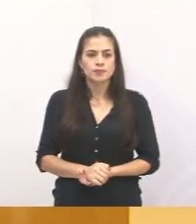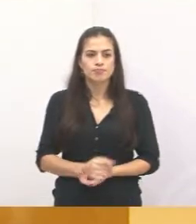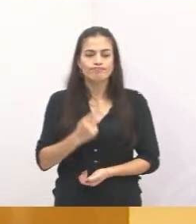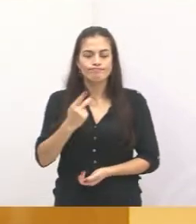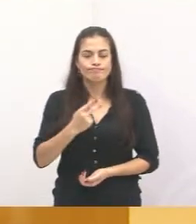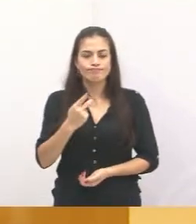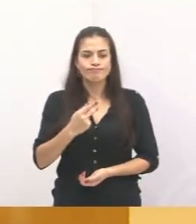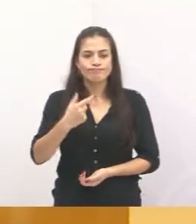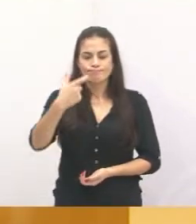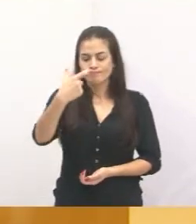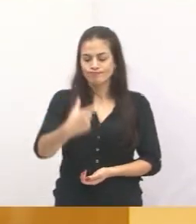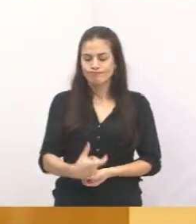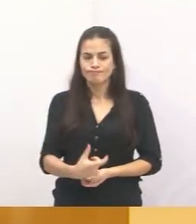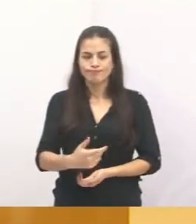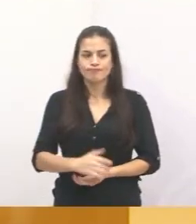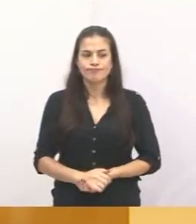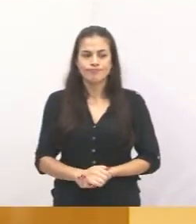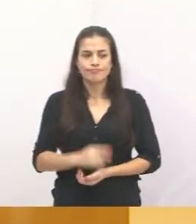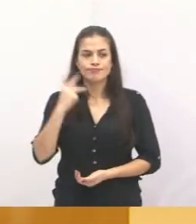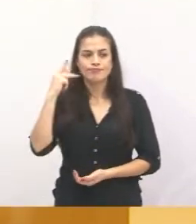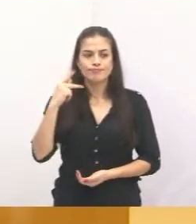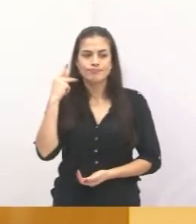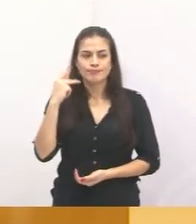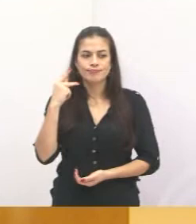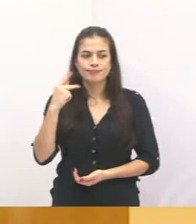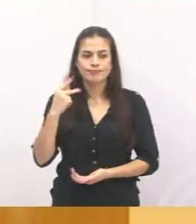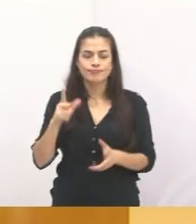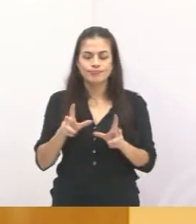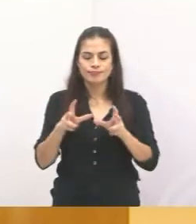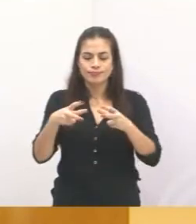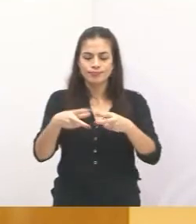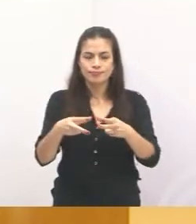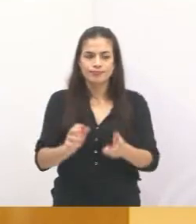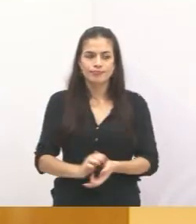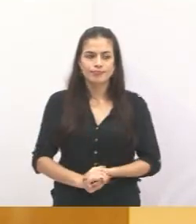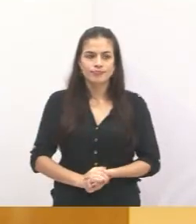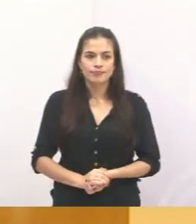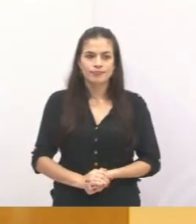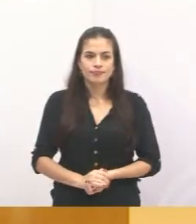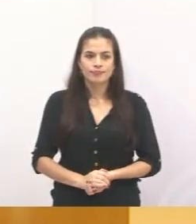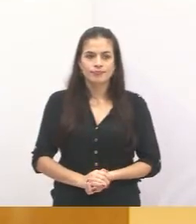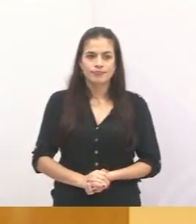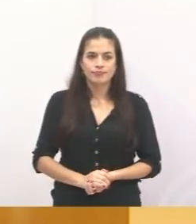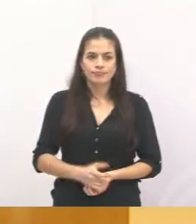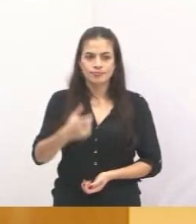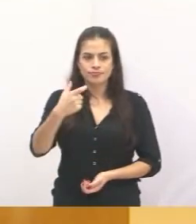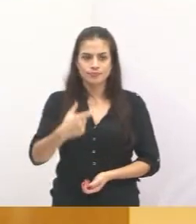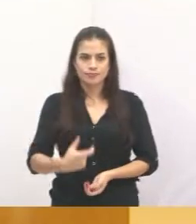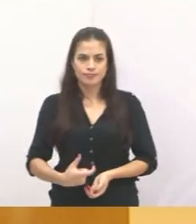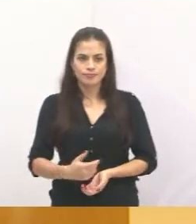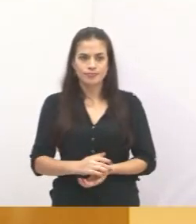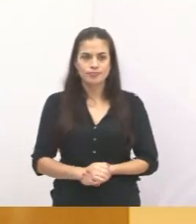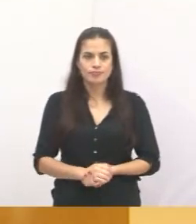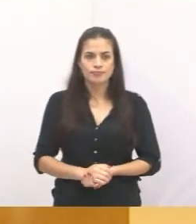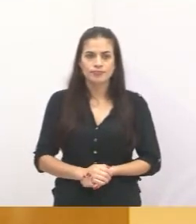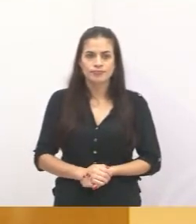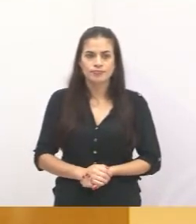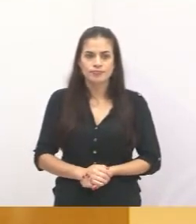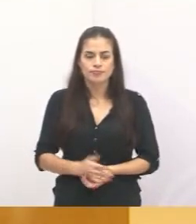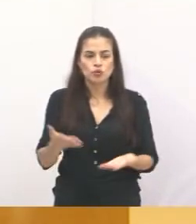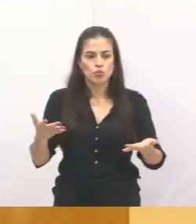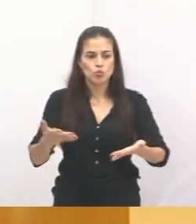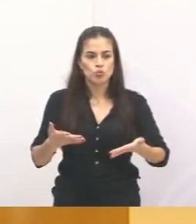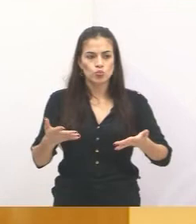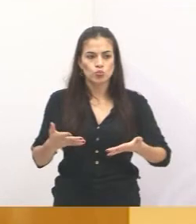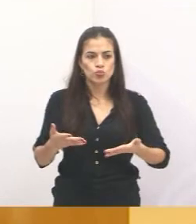estou vereador nessa casa. Eu estou vereador nessa casa. E respeito